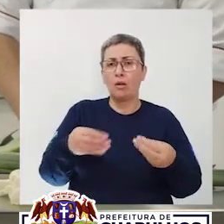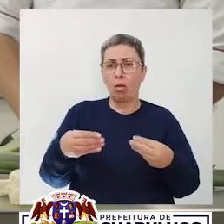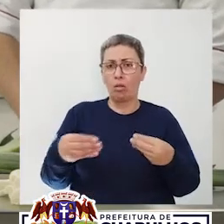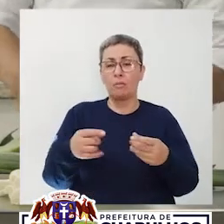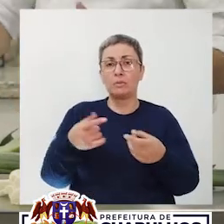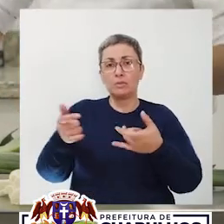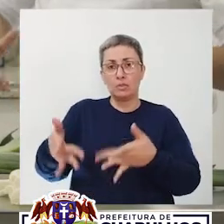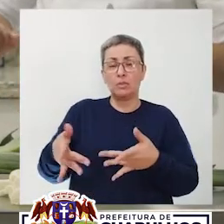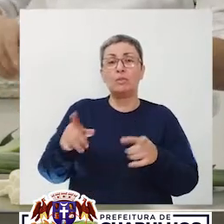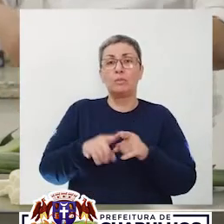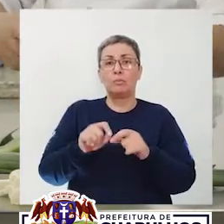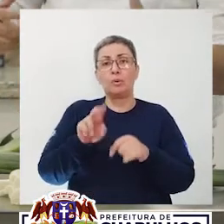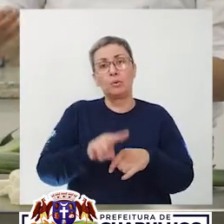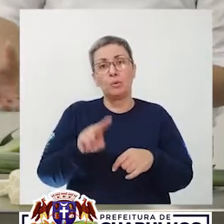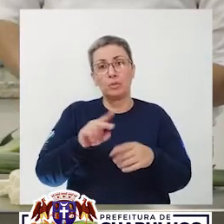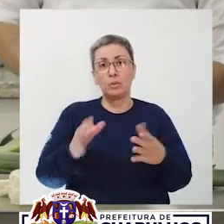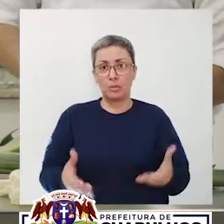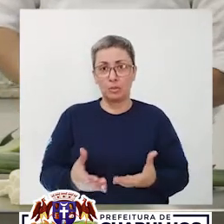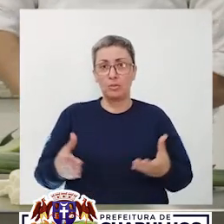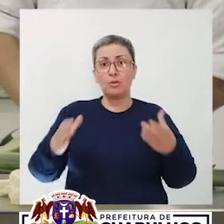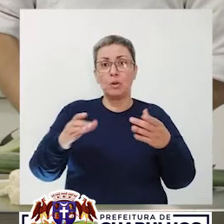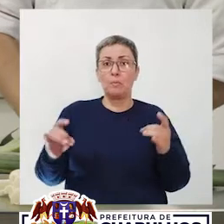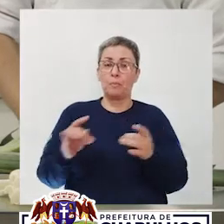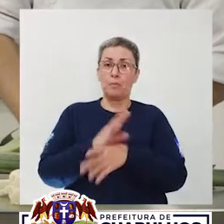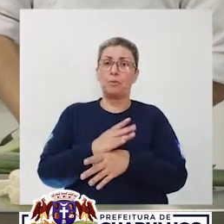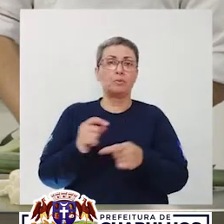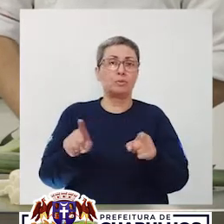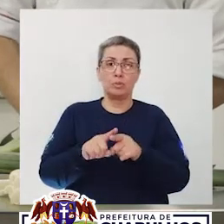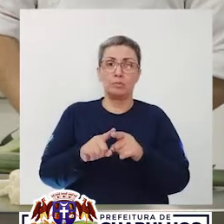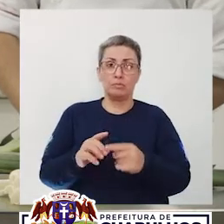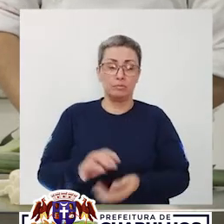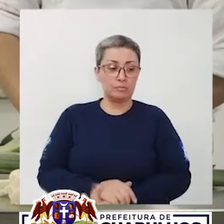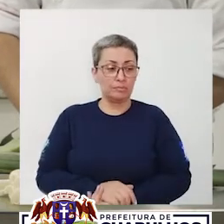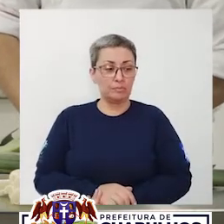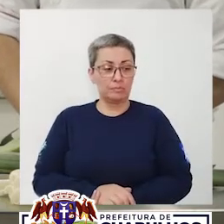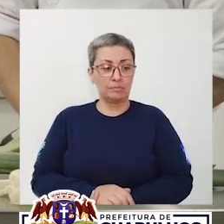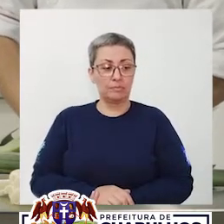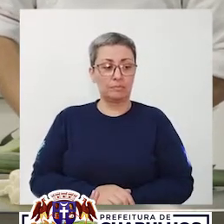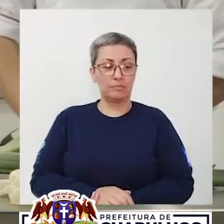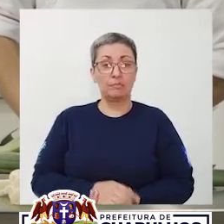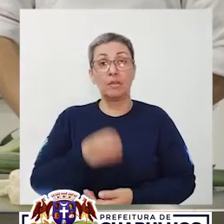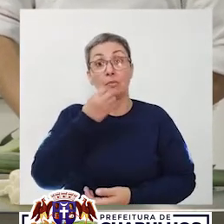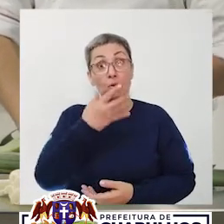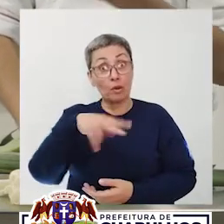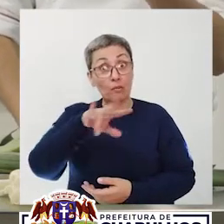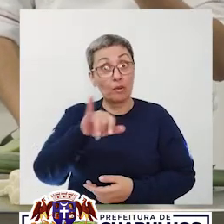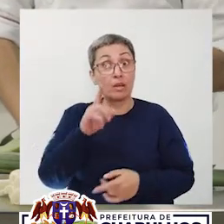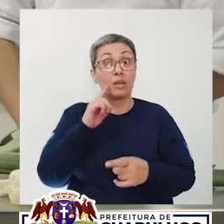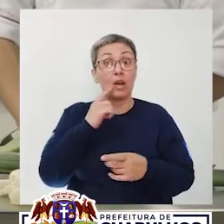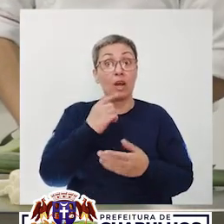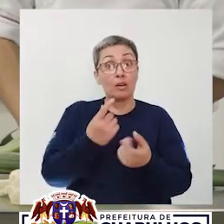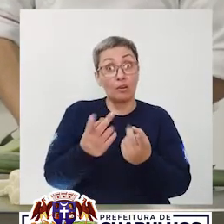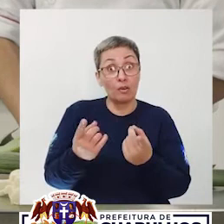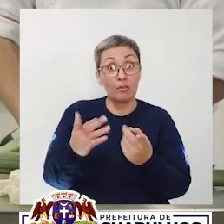de alumínio, né? Que isso. Depois já serve como embalagem também, isso, né? Isso, já vai pronta. Bom, para quem